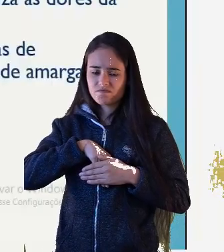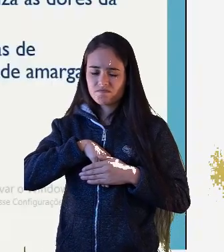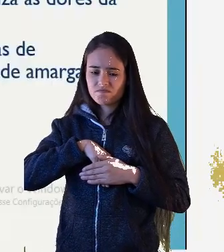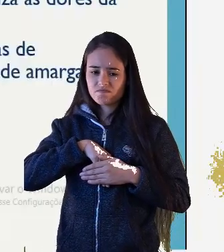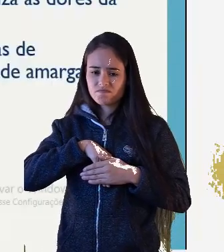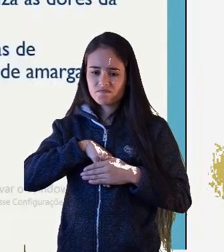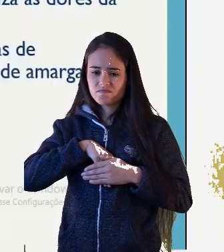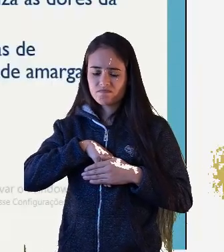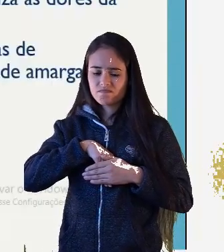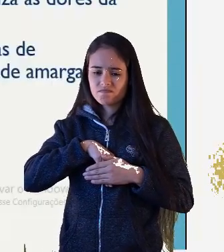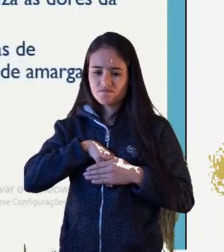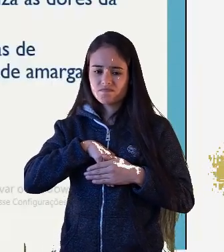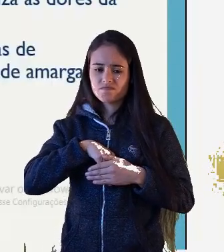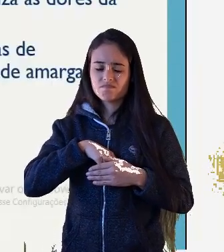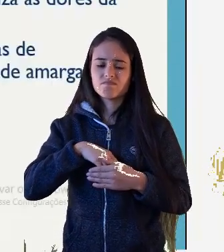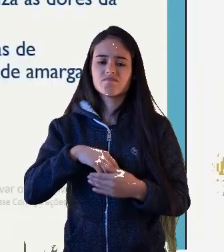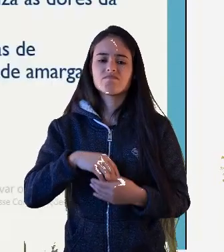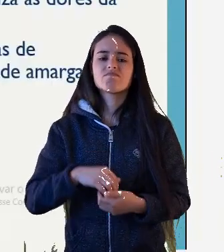cita,